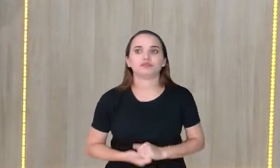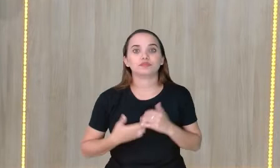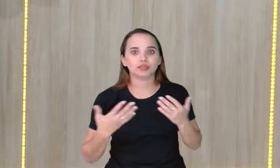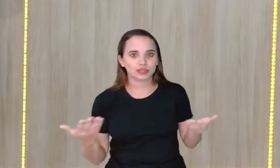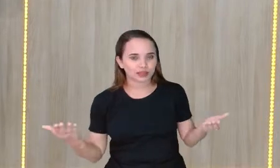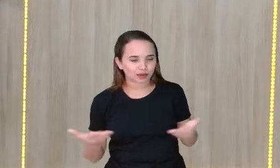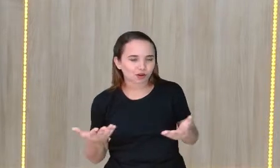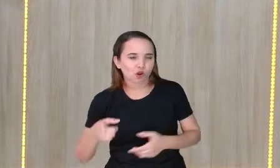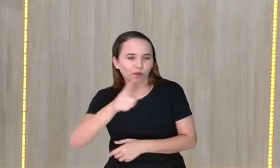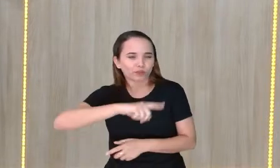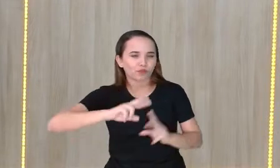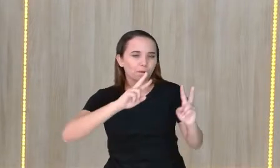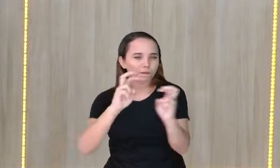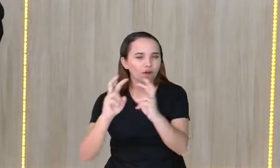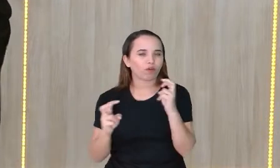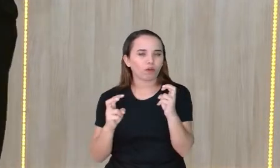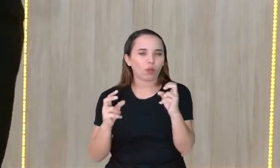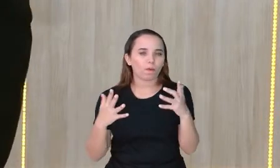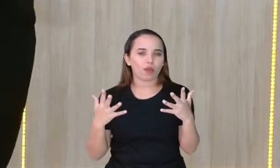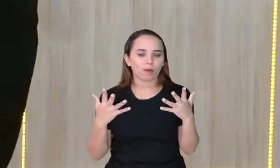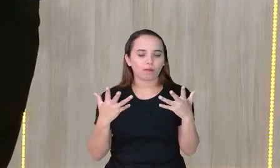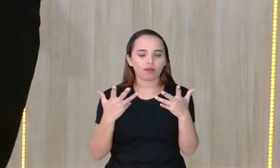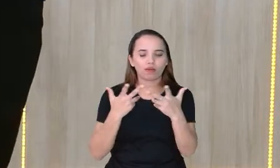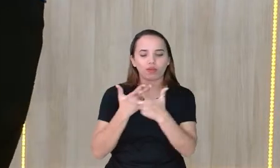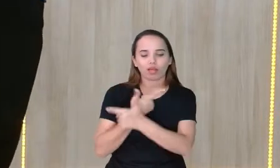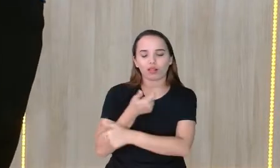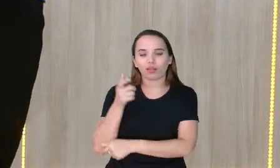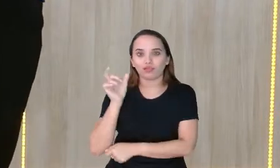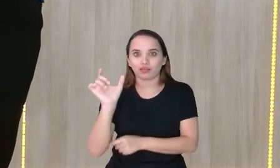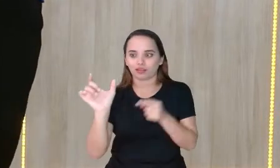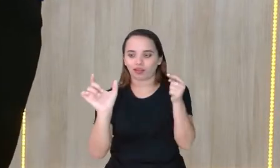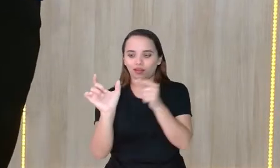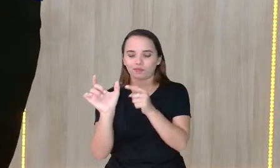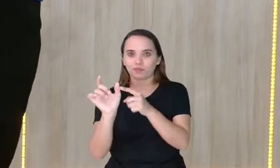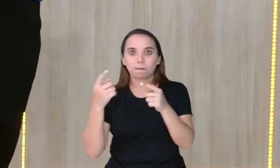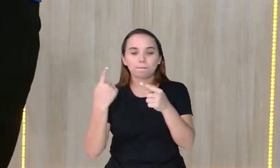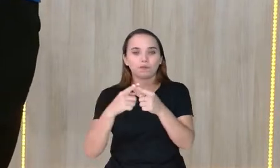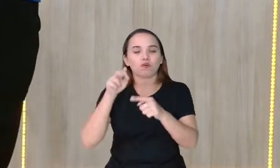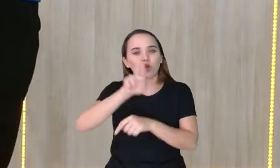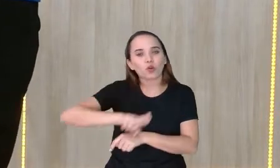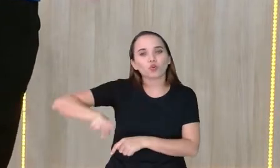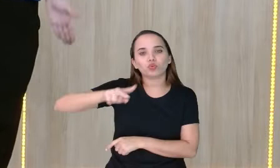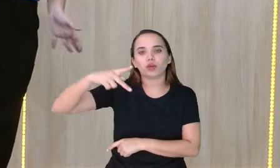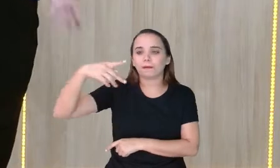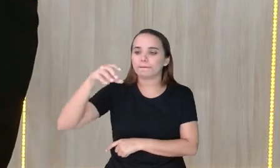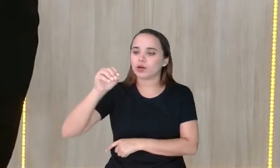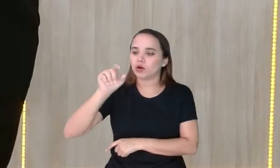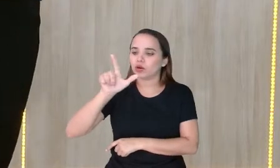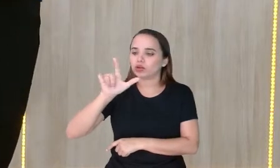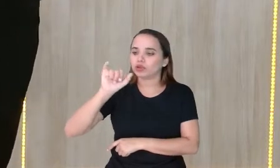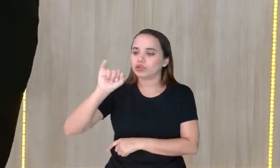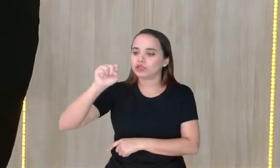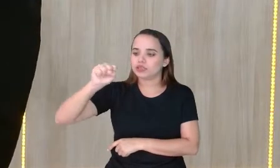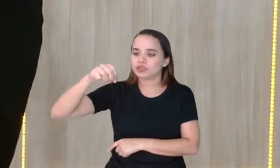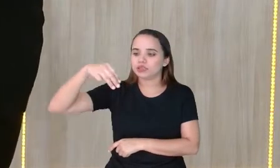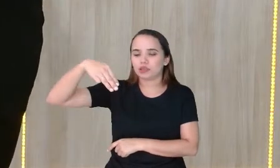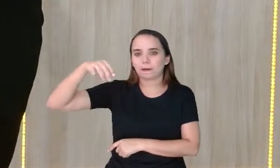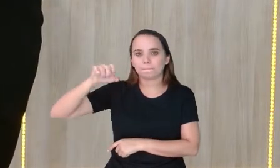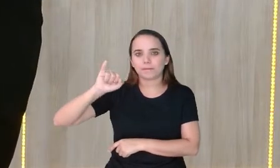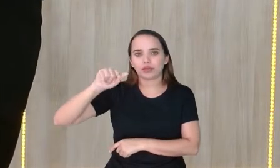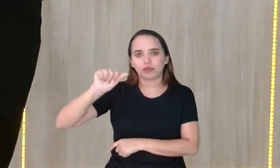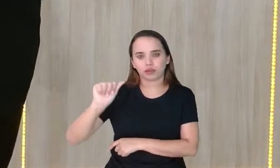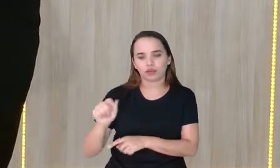da linguagem. Por quê? Porque eu fiz uso da polissemia da linguagem e da pluralidade